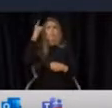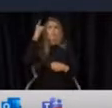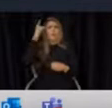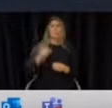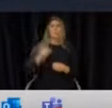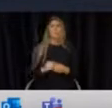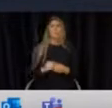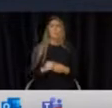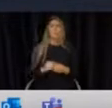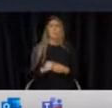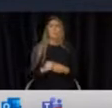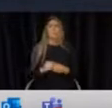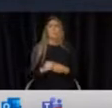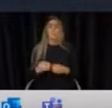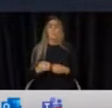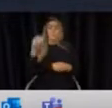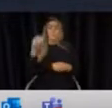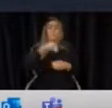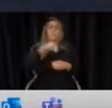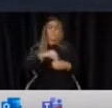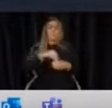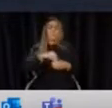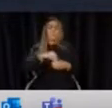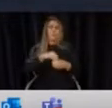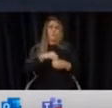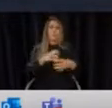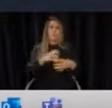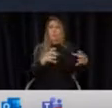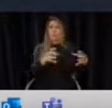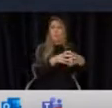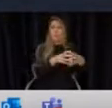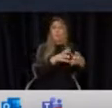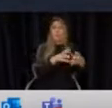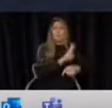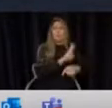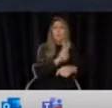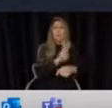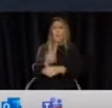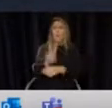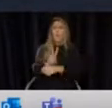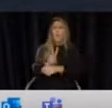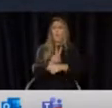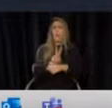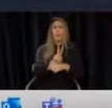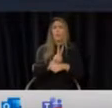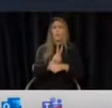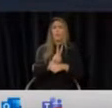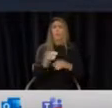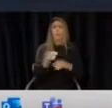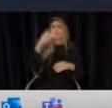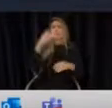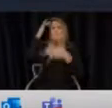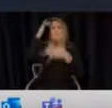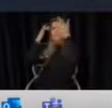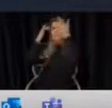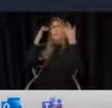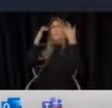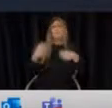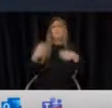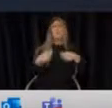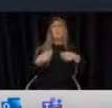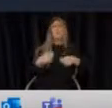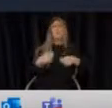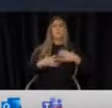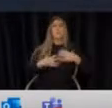intra-hospitalares de doação de órgãos, que têm uma atuação muito parecida com as organizações de procura de órgãos, só que é somente dentro de um